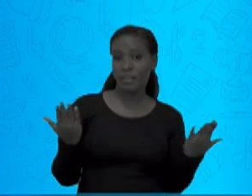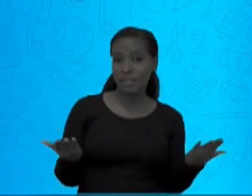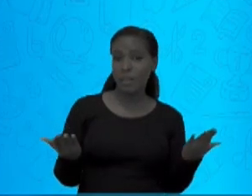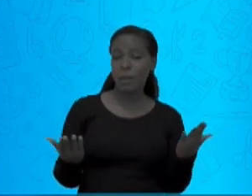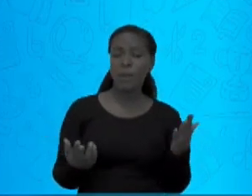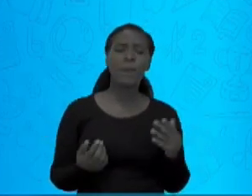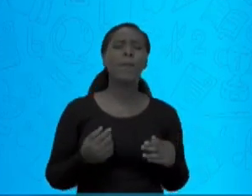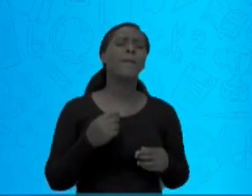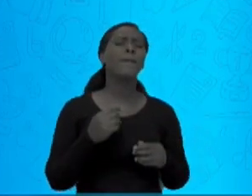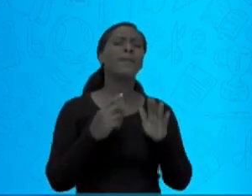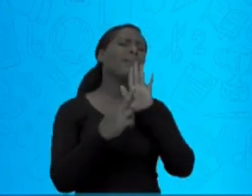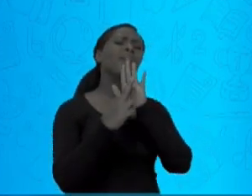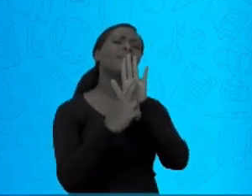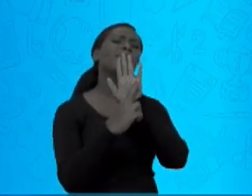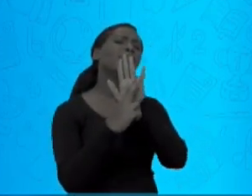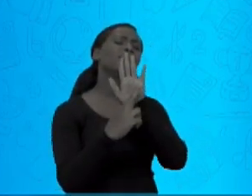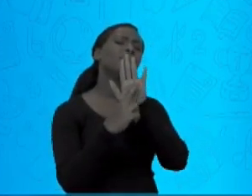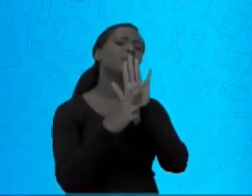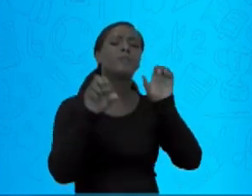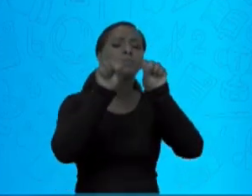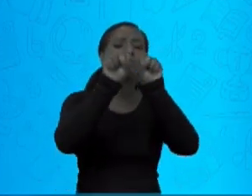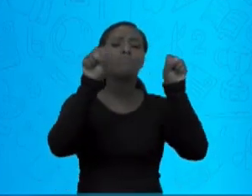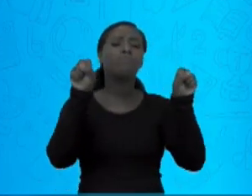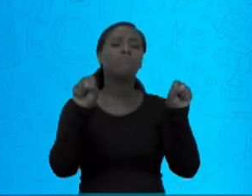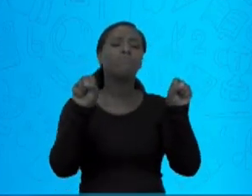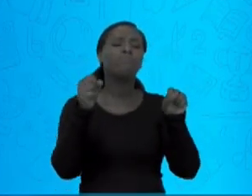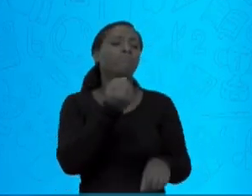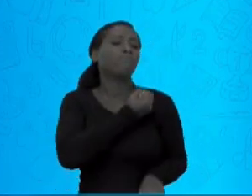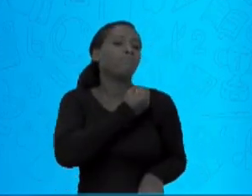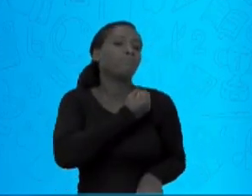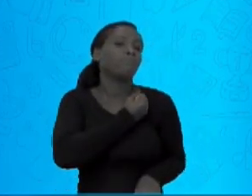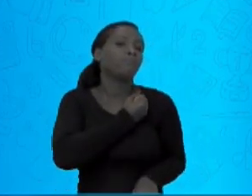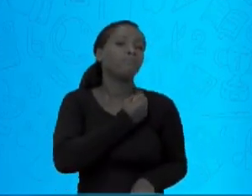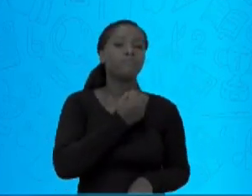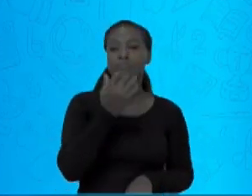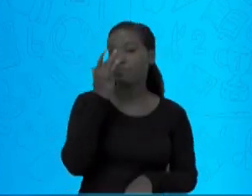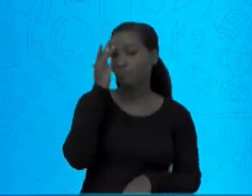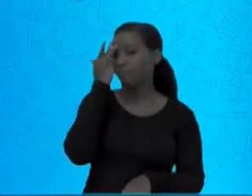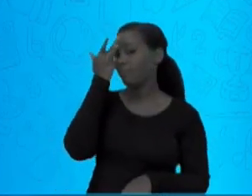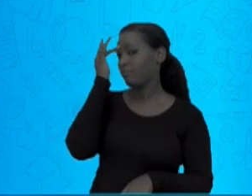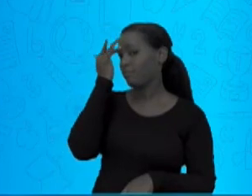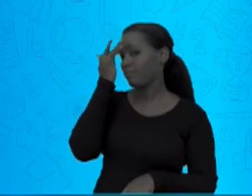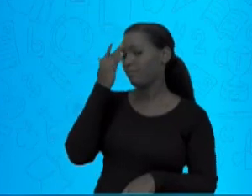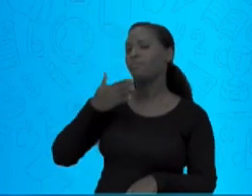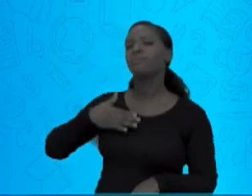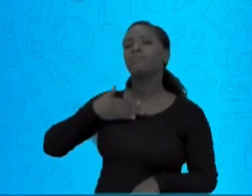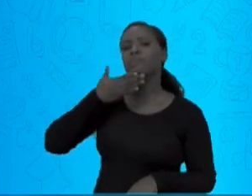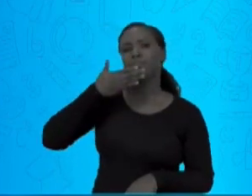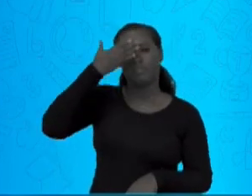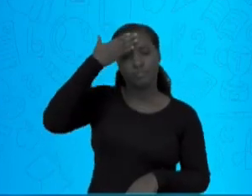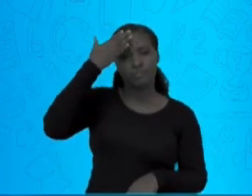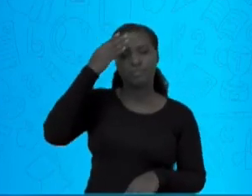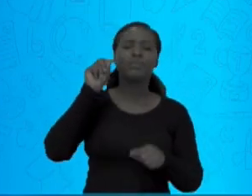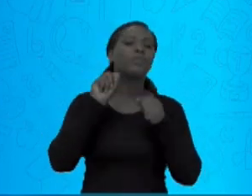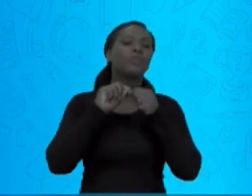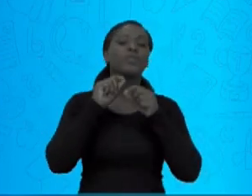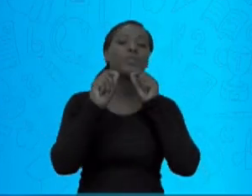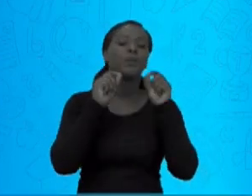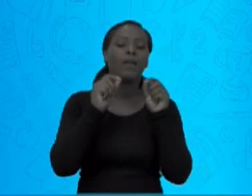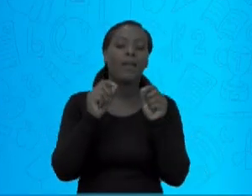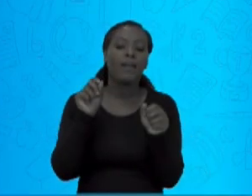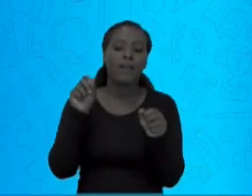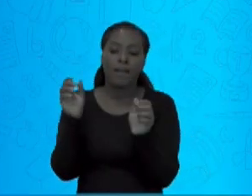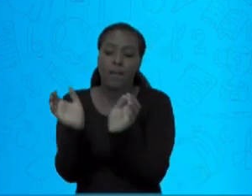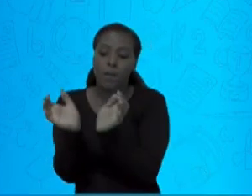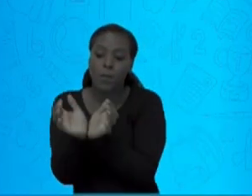para representar o sistema de numeração indo-arábico, nós vamos formar grupos, agrupamentos de